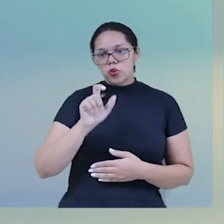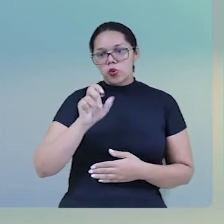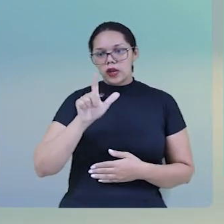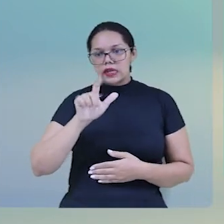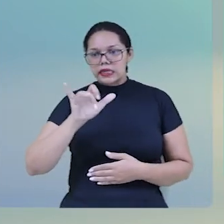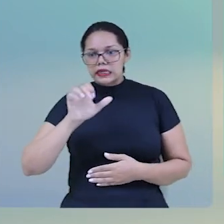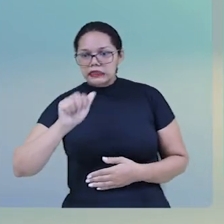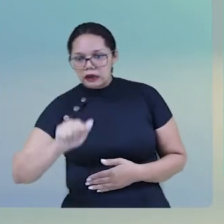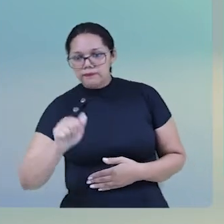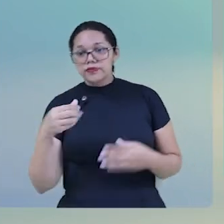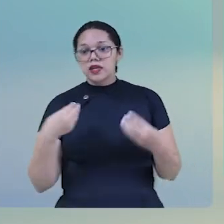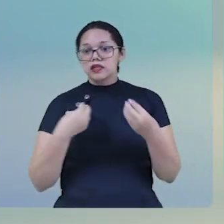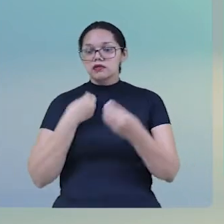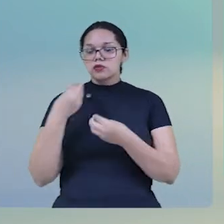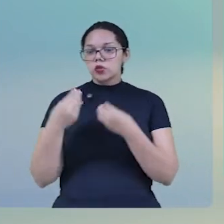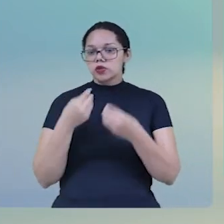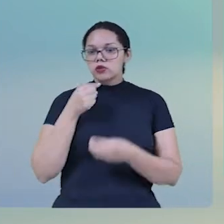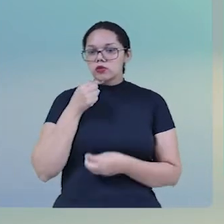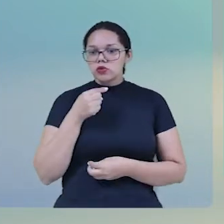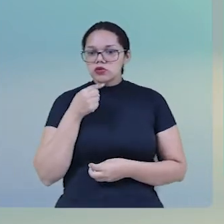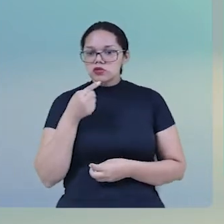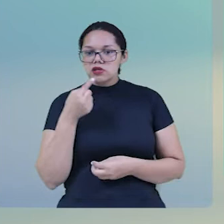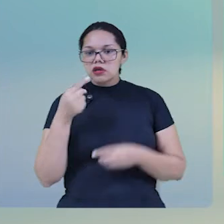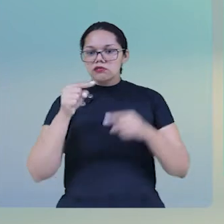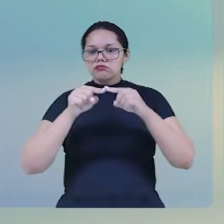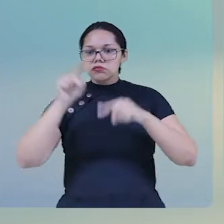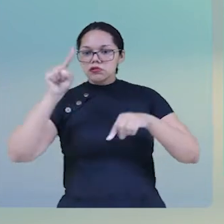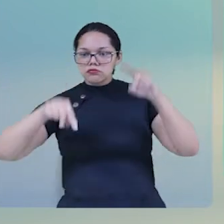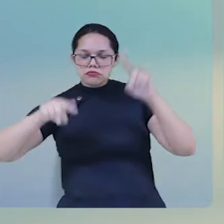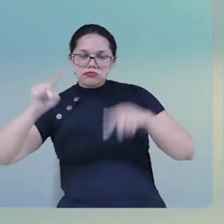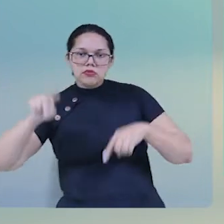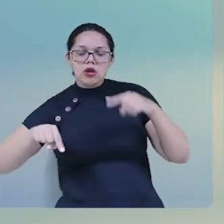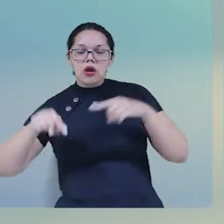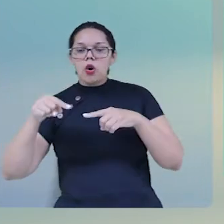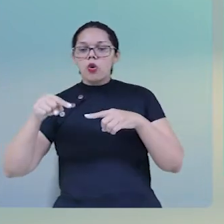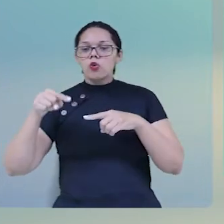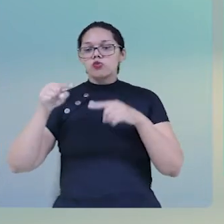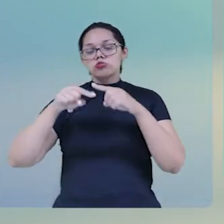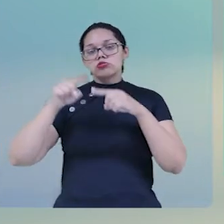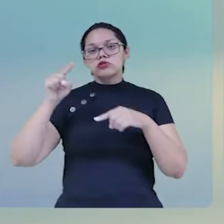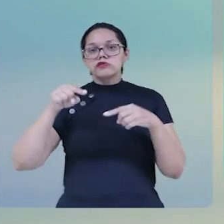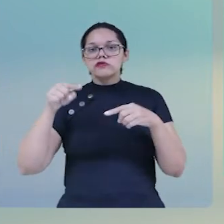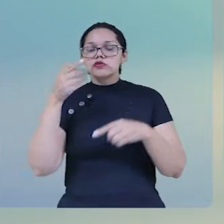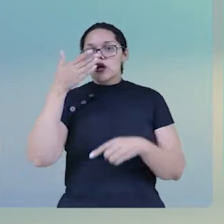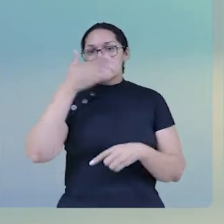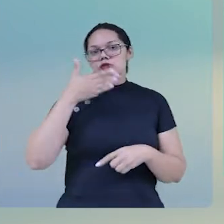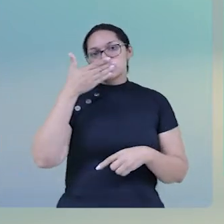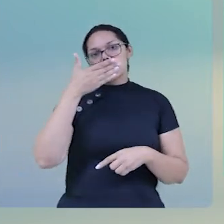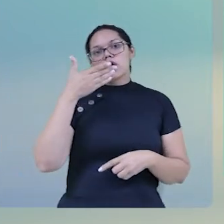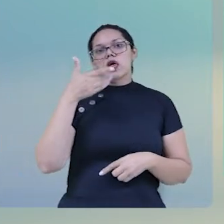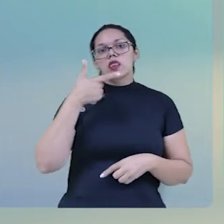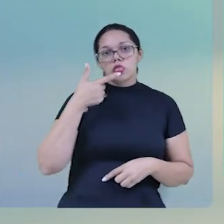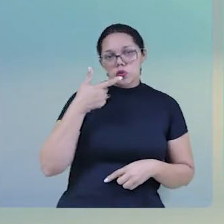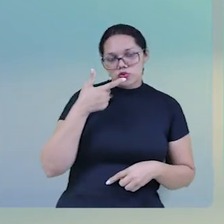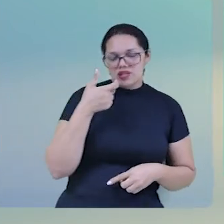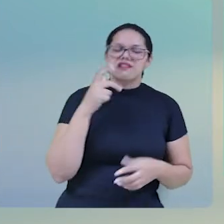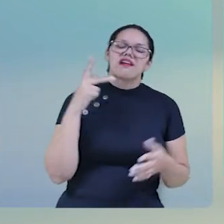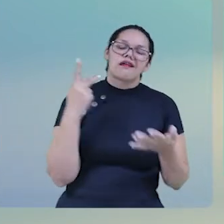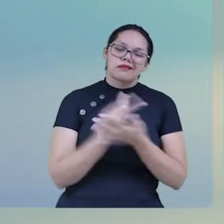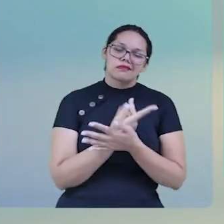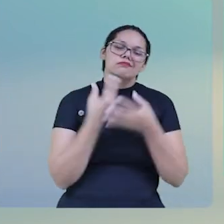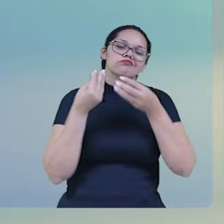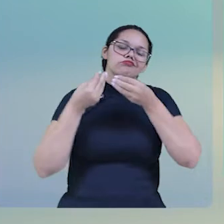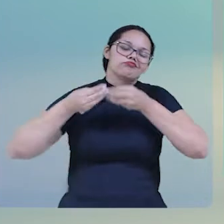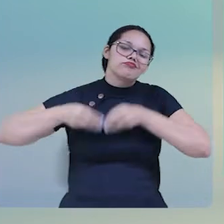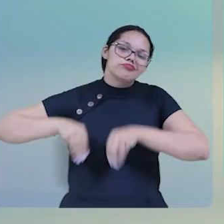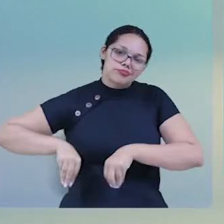como filtrar, equilibrar o nível de glicose, o nível de açúcar no meu sangue. E aí, isso é